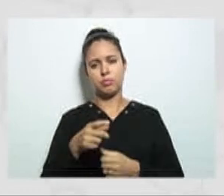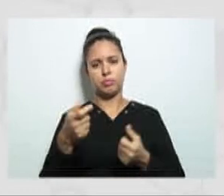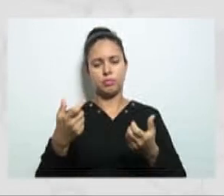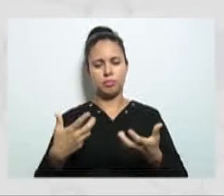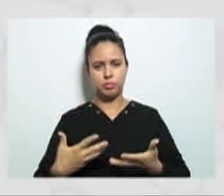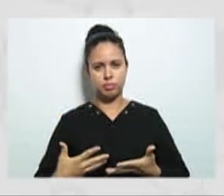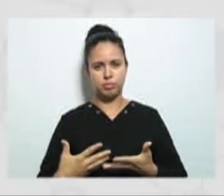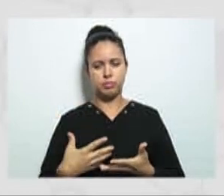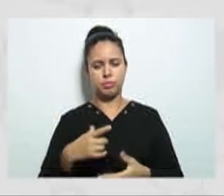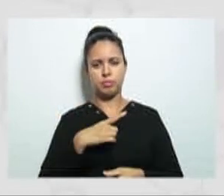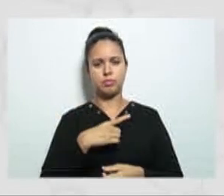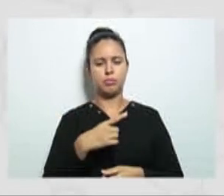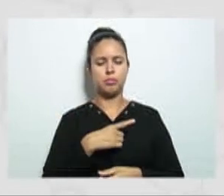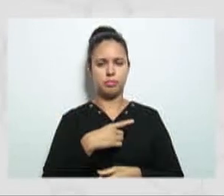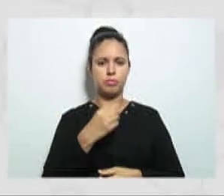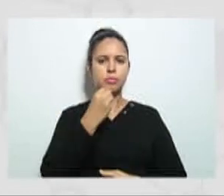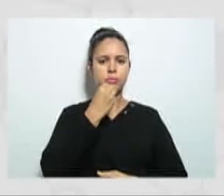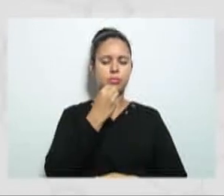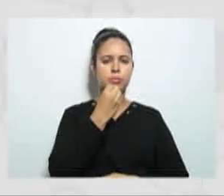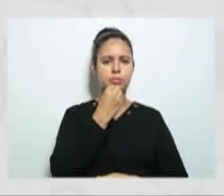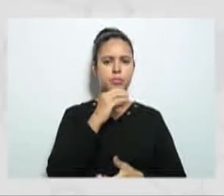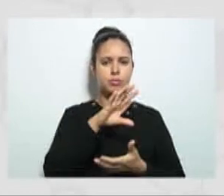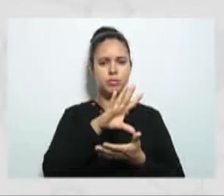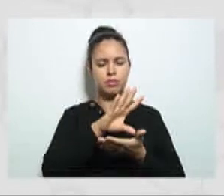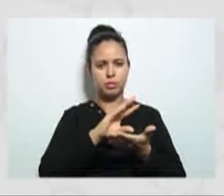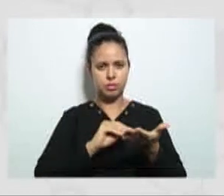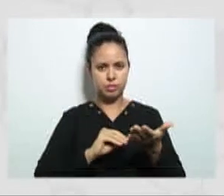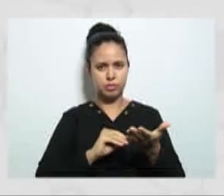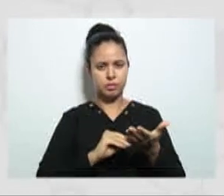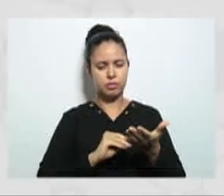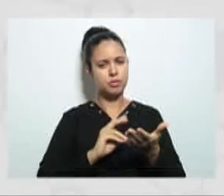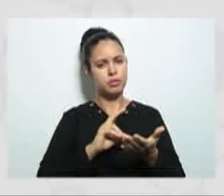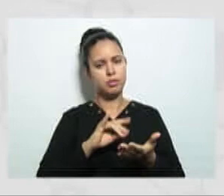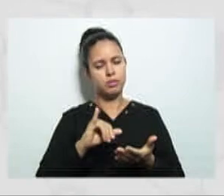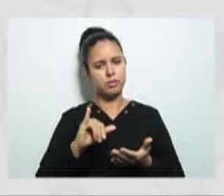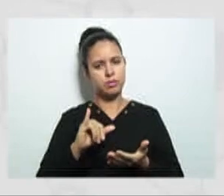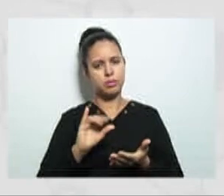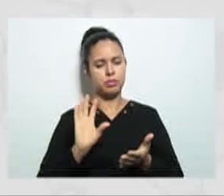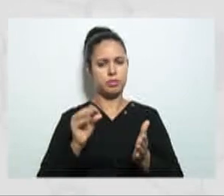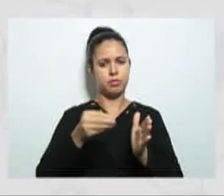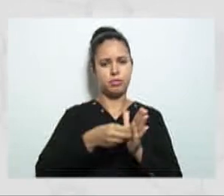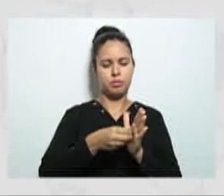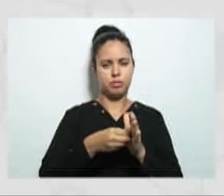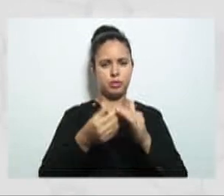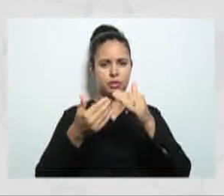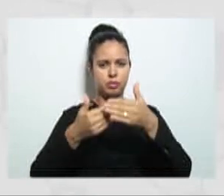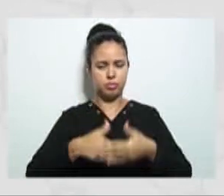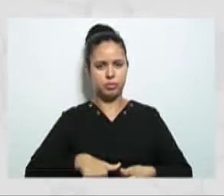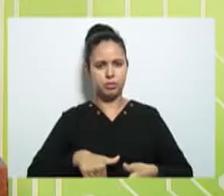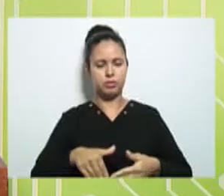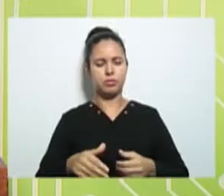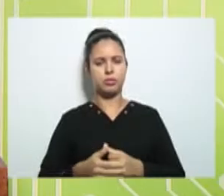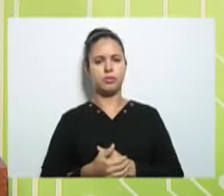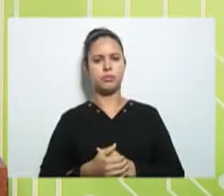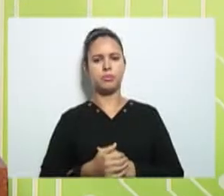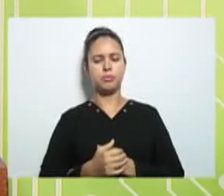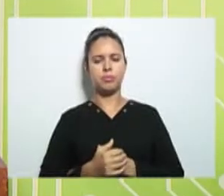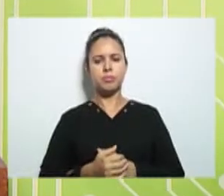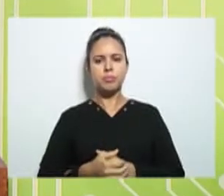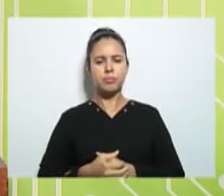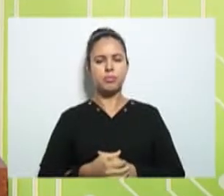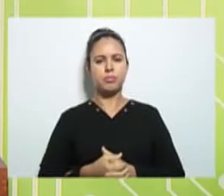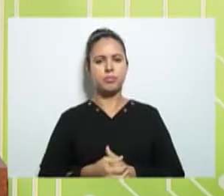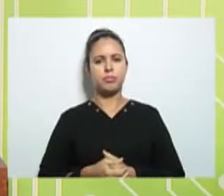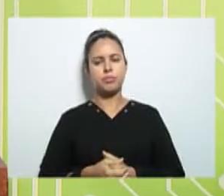grifando para que vocês tenham a oportunidade de copiar, porque vai que cai na prova, né, professora? Isso, exatamente. Hoje eu tô legal, olha aí, tô dando essa oportunidade para